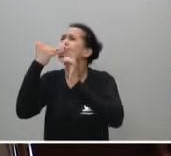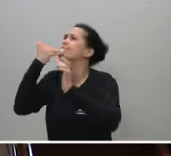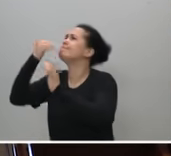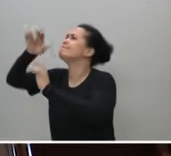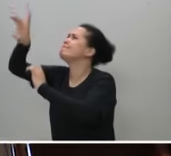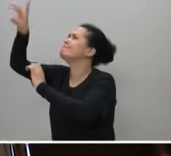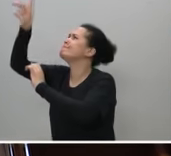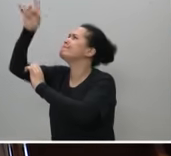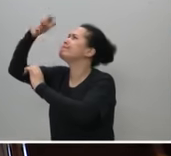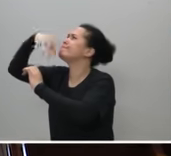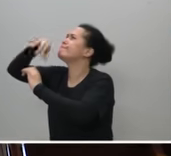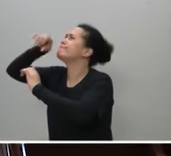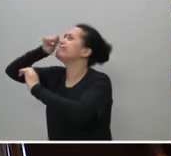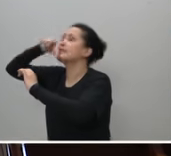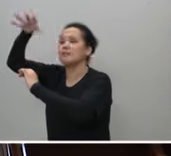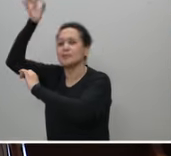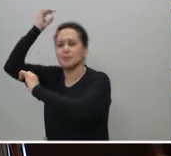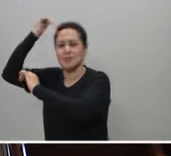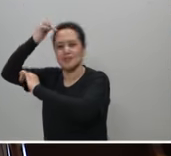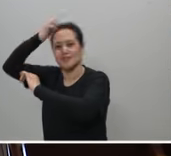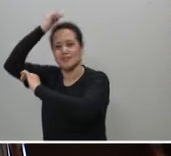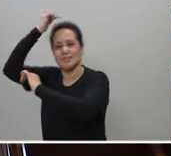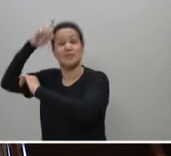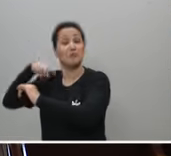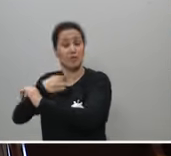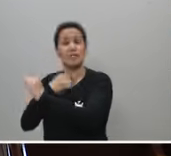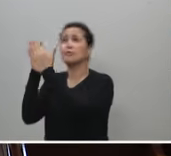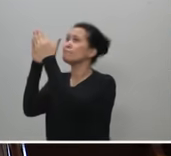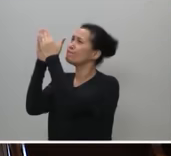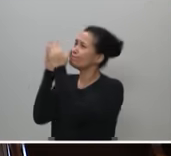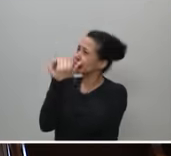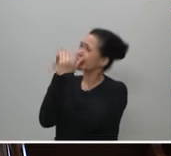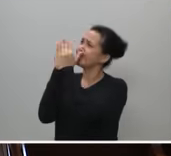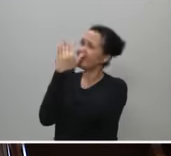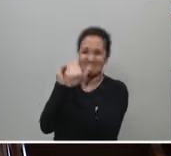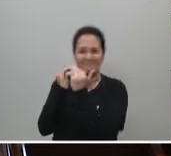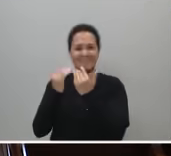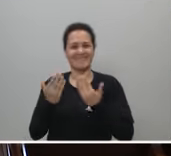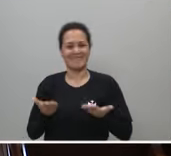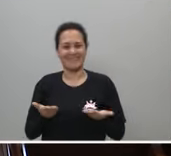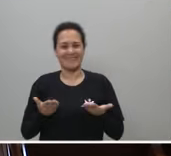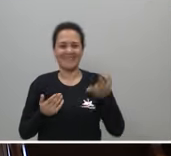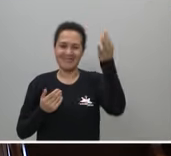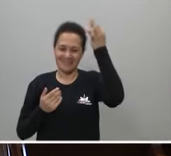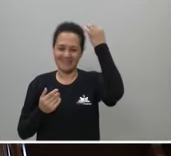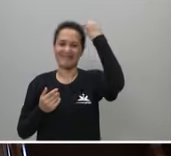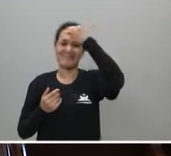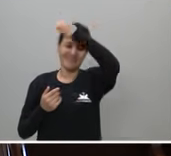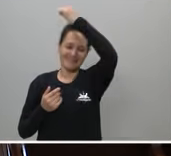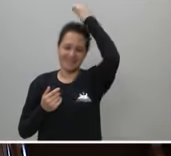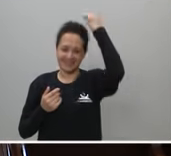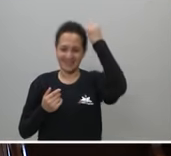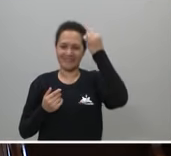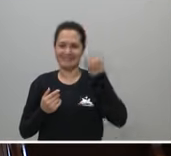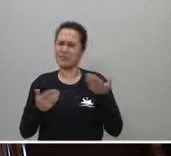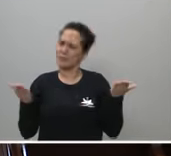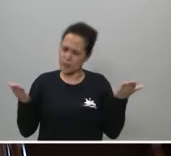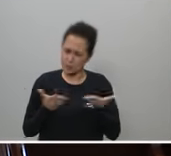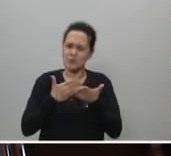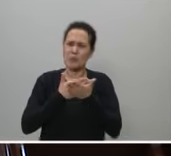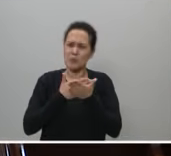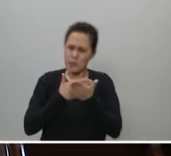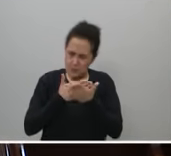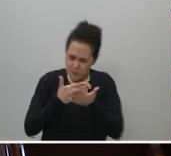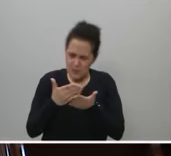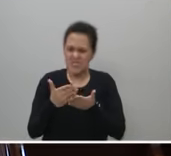Então, vamos pedir esse Espírito Santo, a começar por agora. Cantemos: vem Espírito